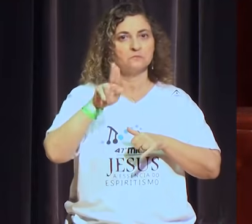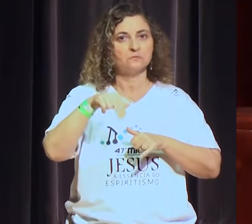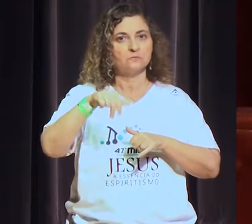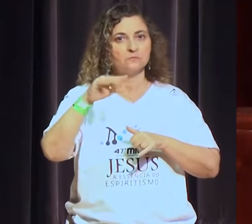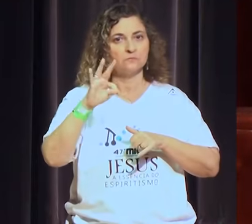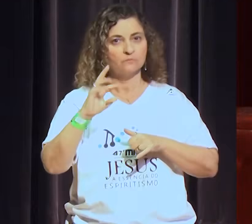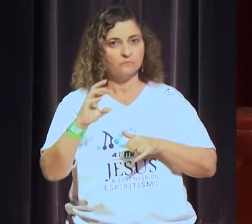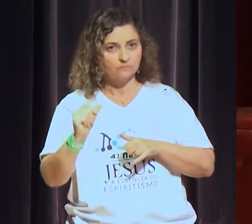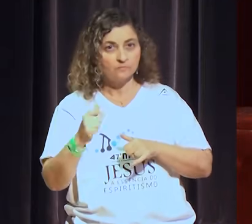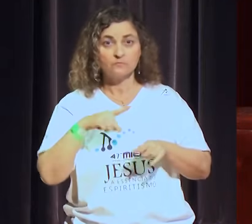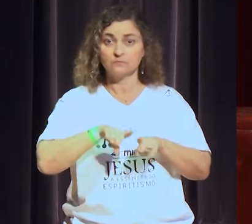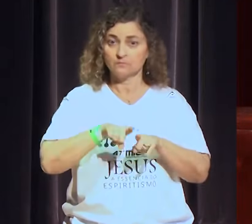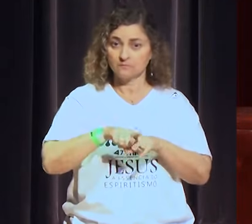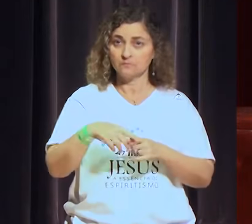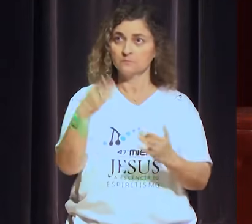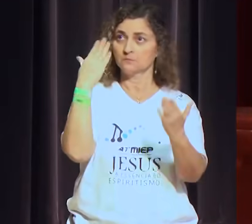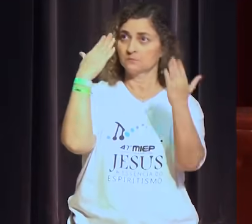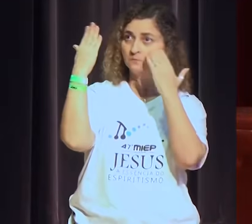psicanálise quântica.